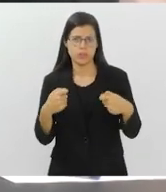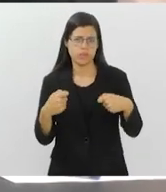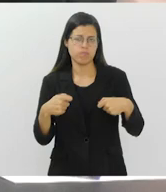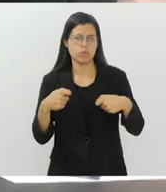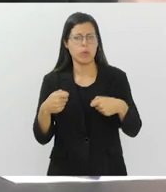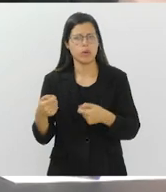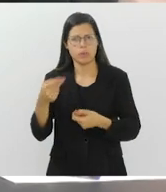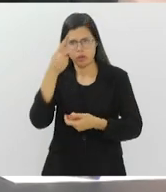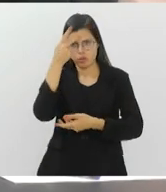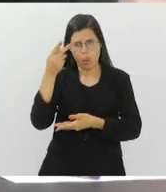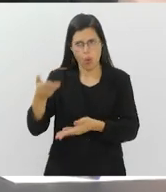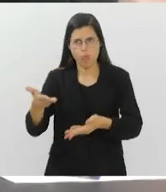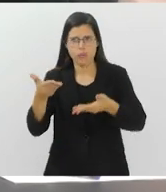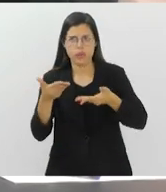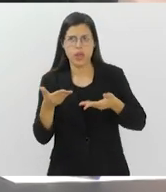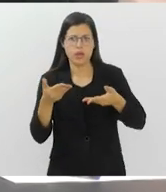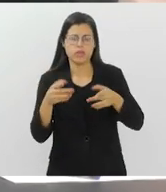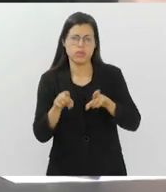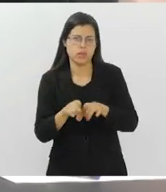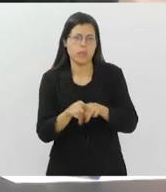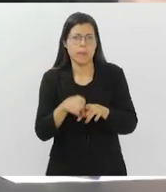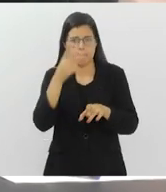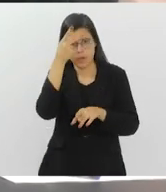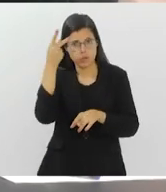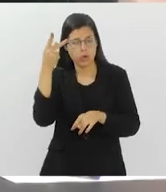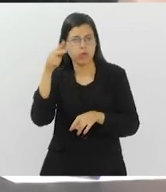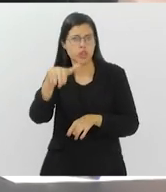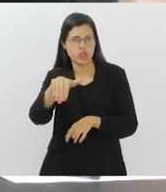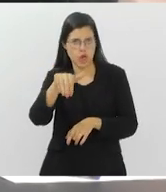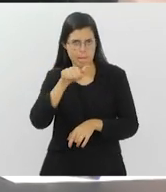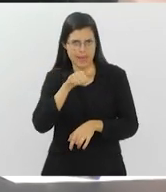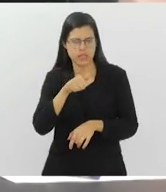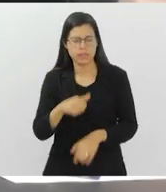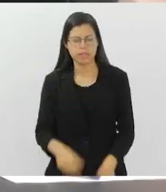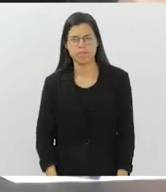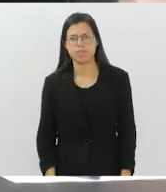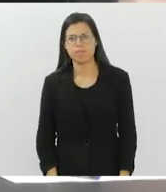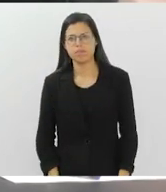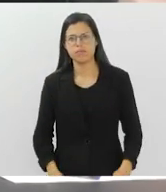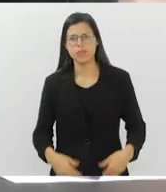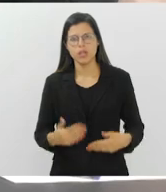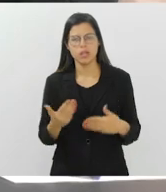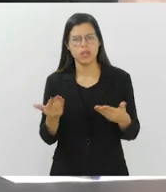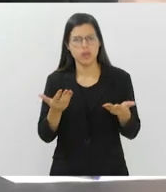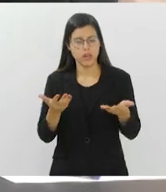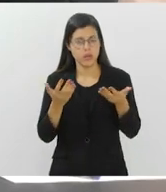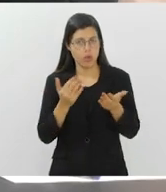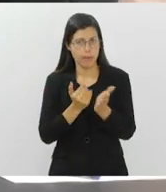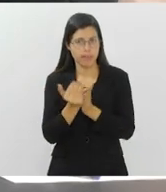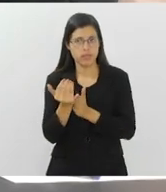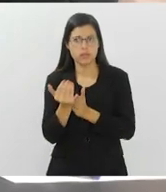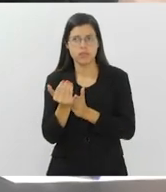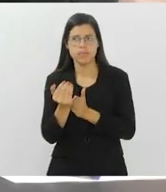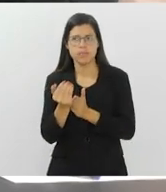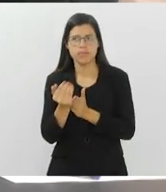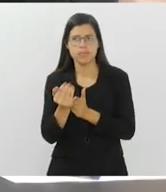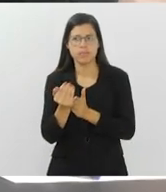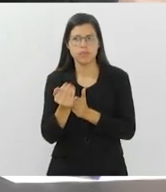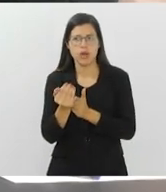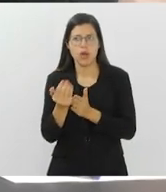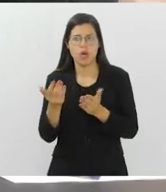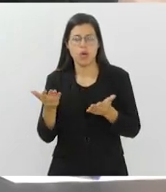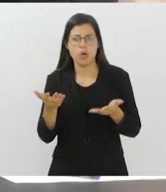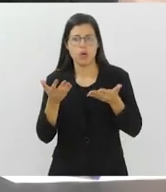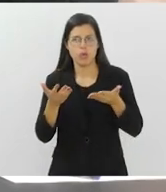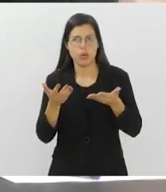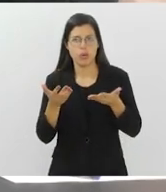convidados quanto para os convocados. Então, eu queria iniciar agora, passamos aqui a palavra para o Movimento